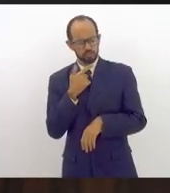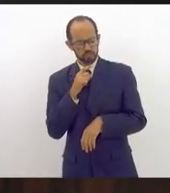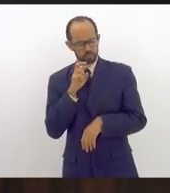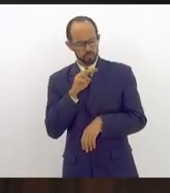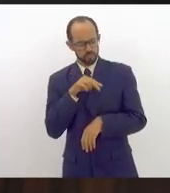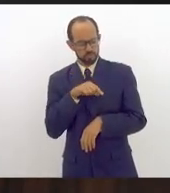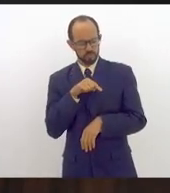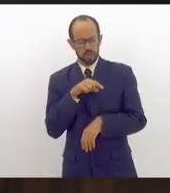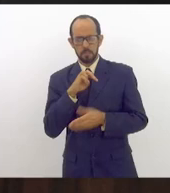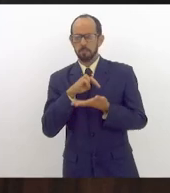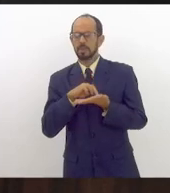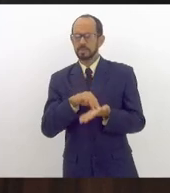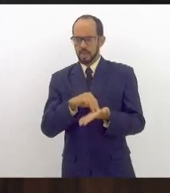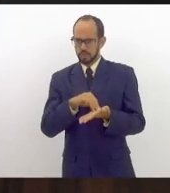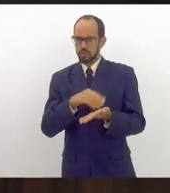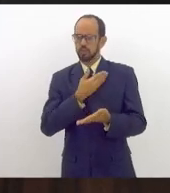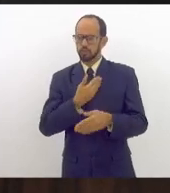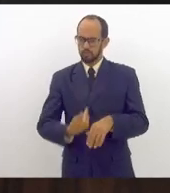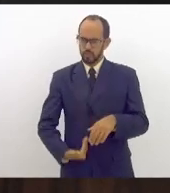a mensagem do governo